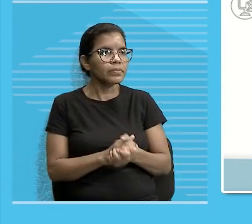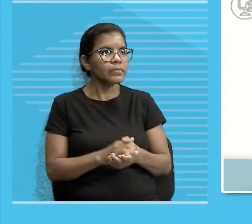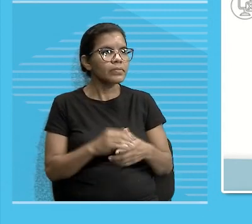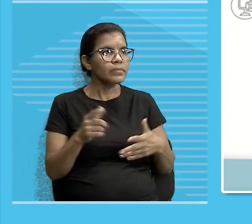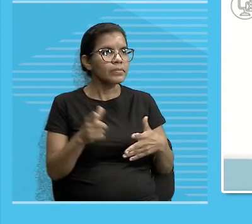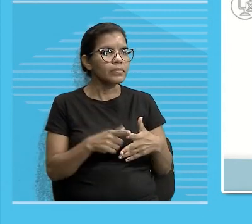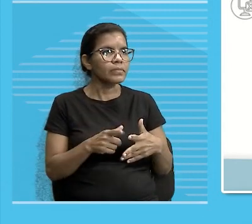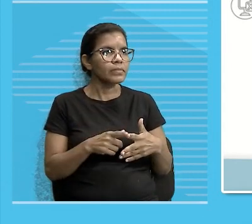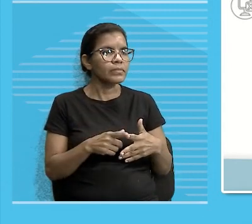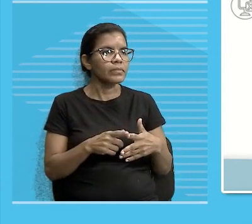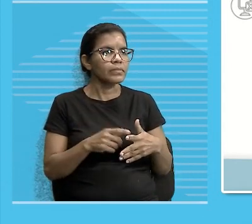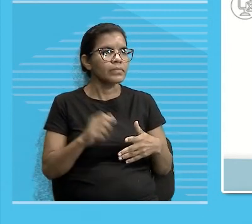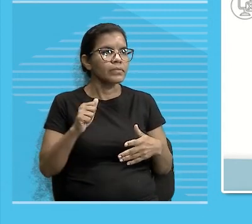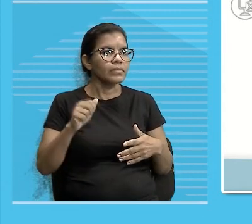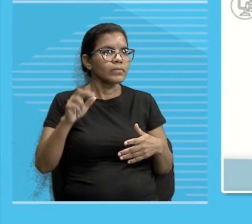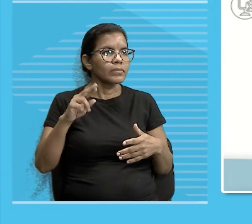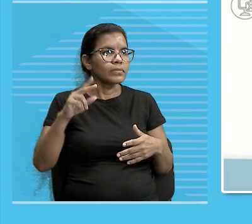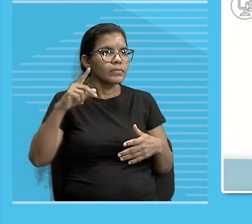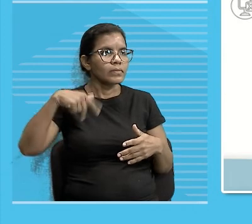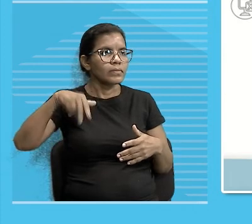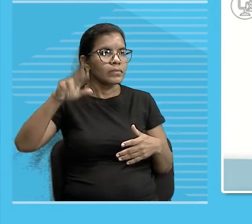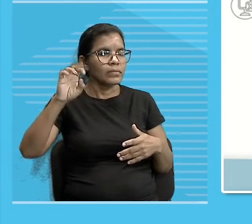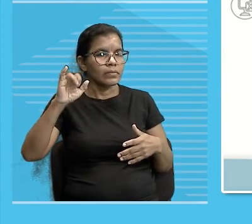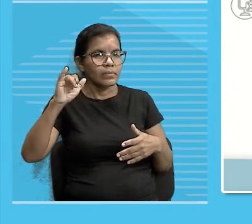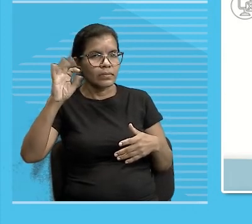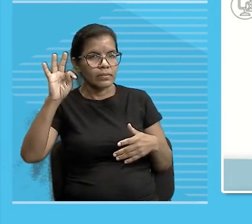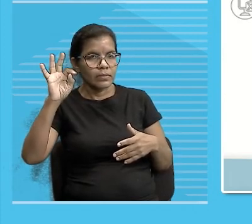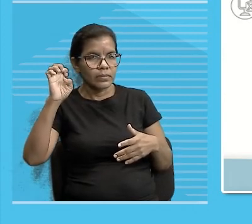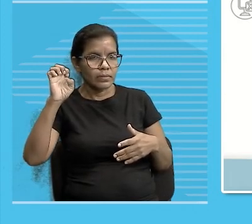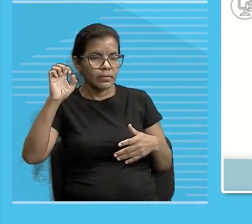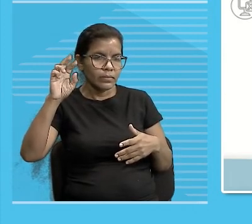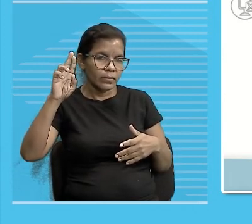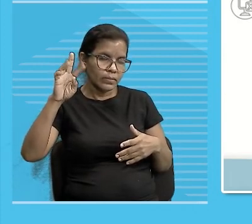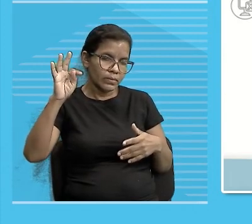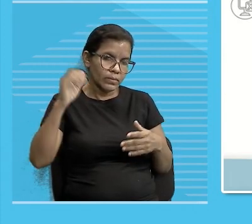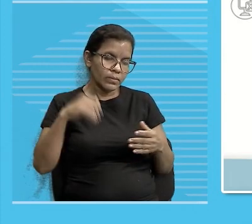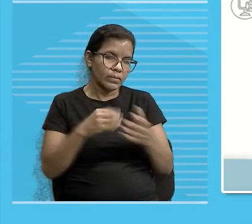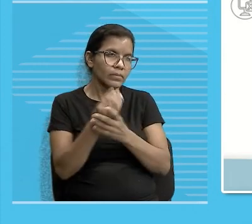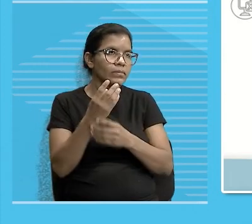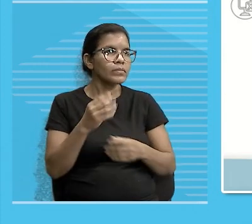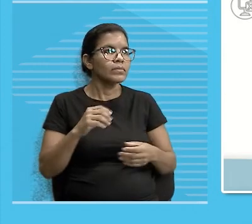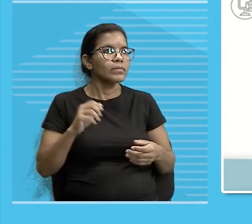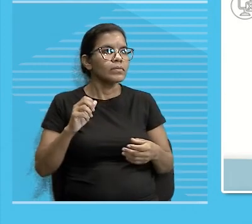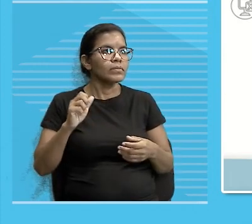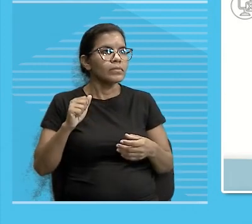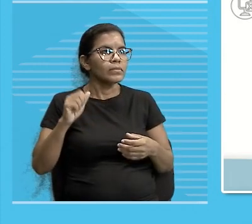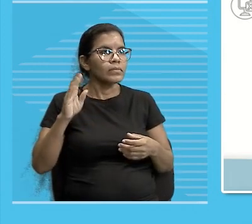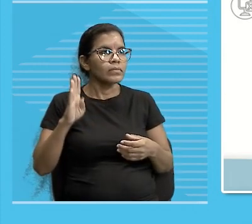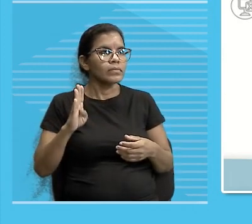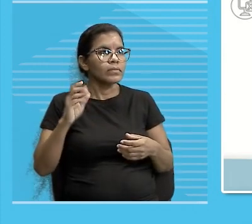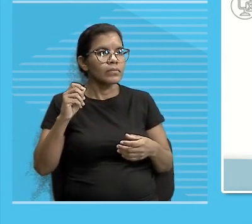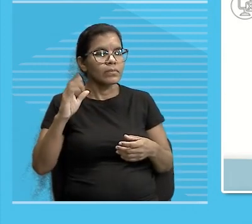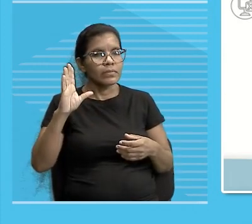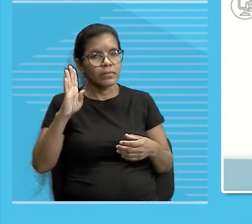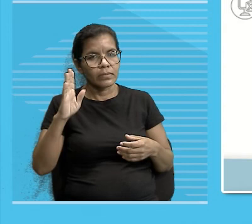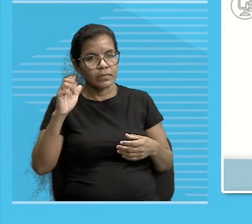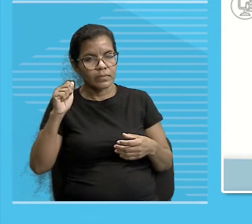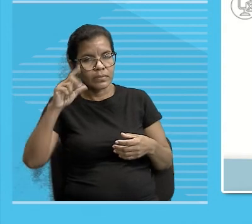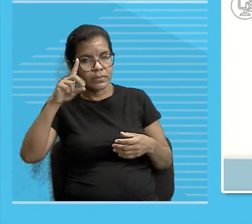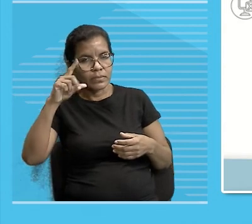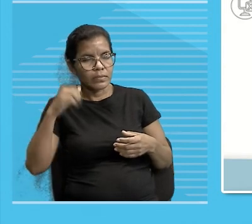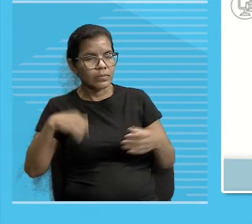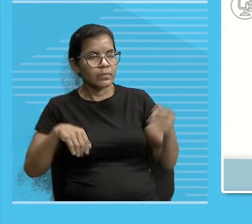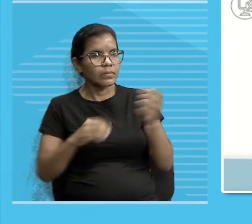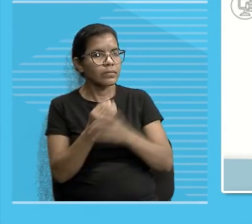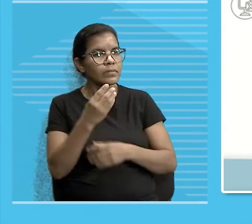na arquitetura barroca que surgem as abóbadas? Não. Na barroca já vai ser usada, mas ela já surge lá na